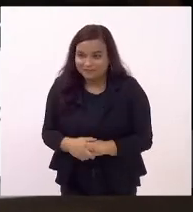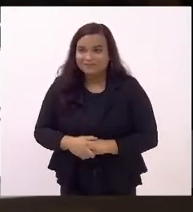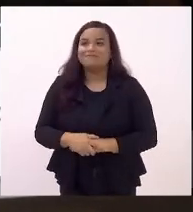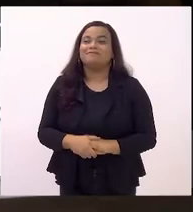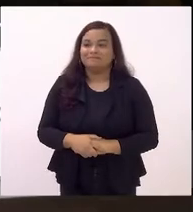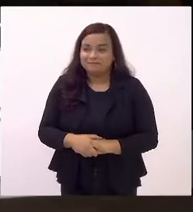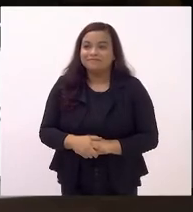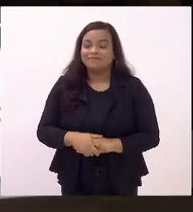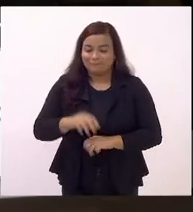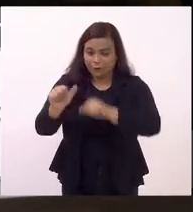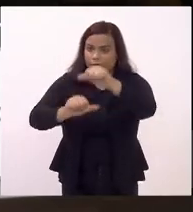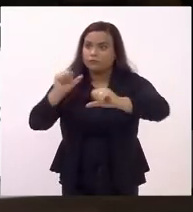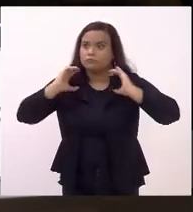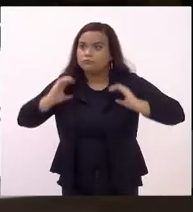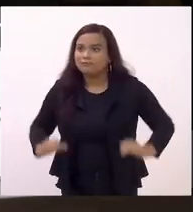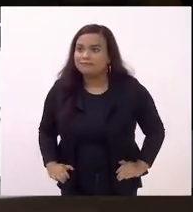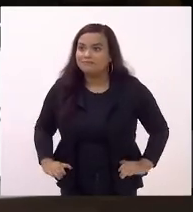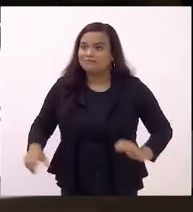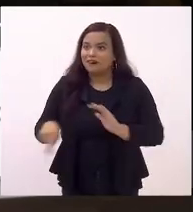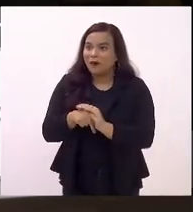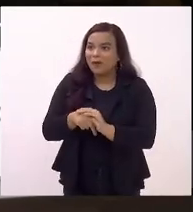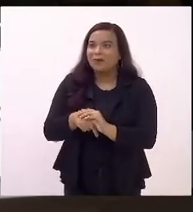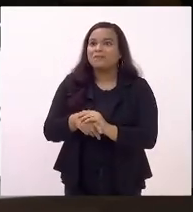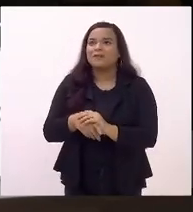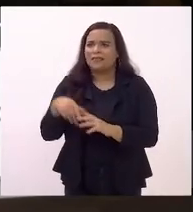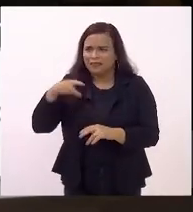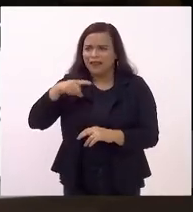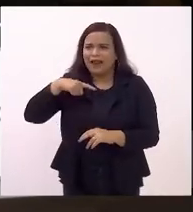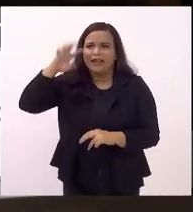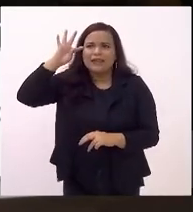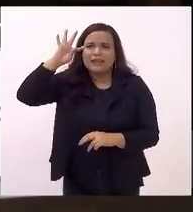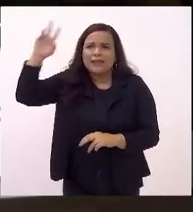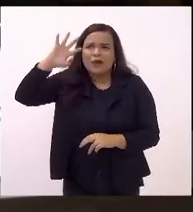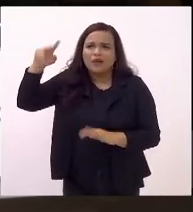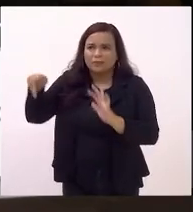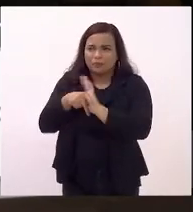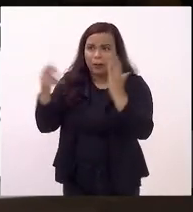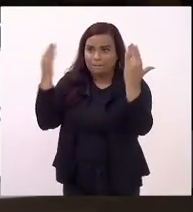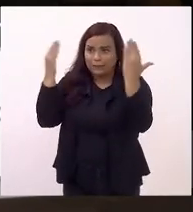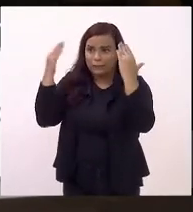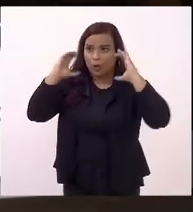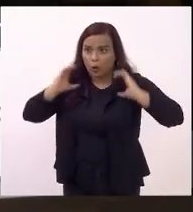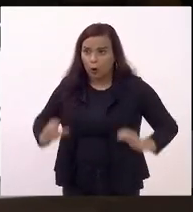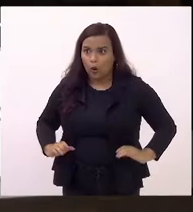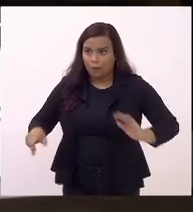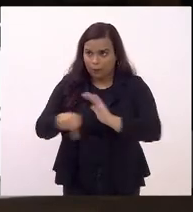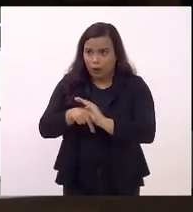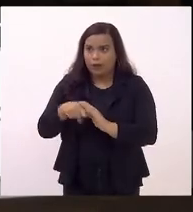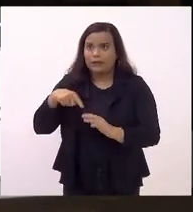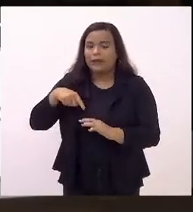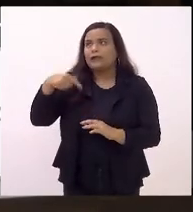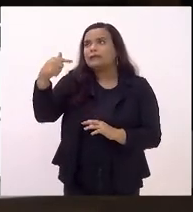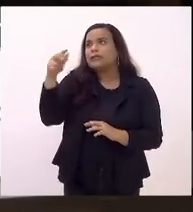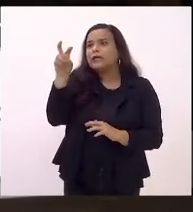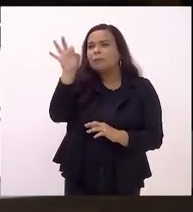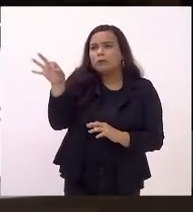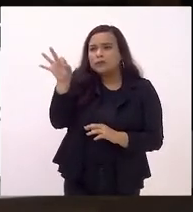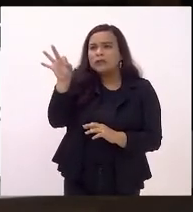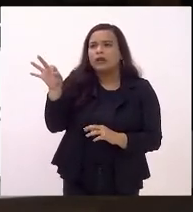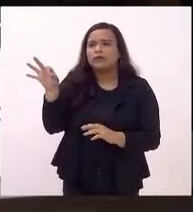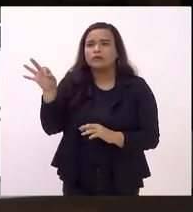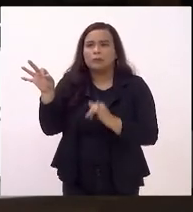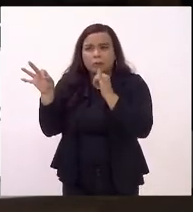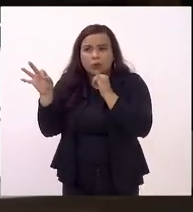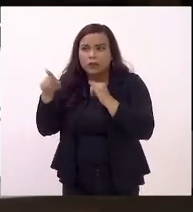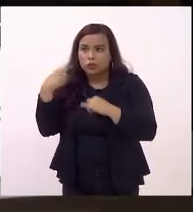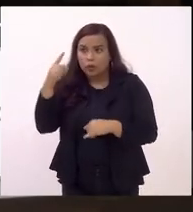o comportamento. Tem algumas teorias, né, da psicologia comportamental, de que 75%